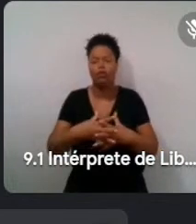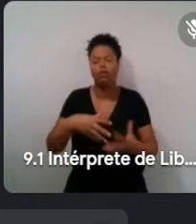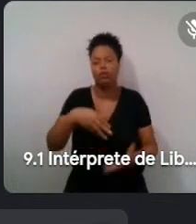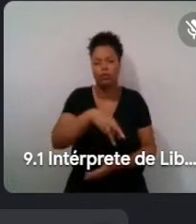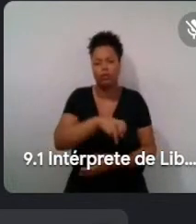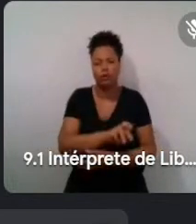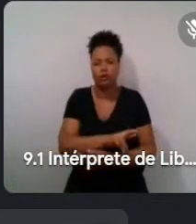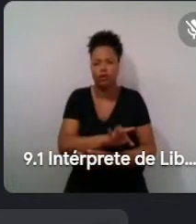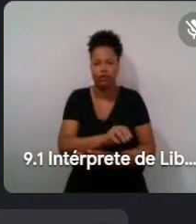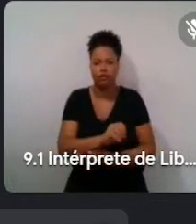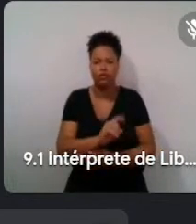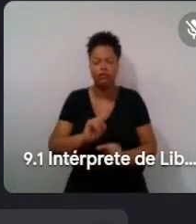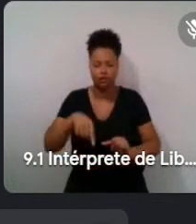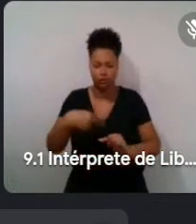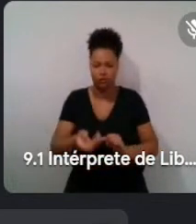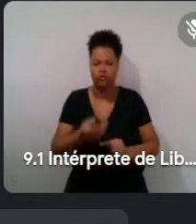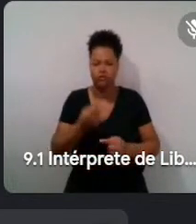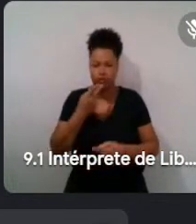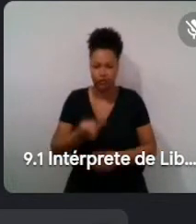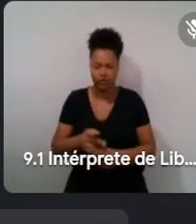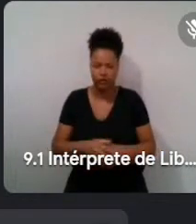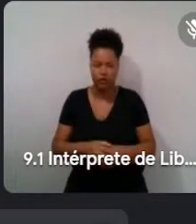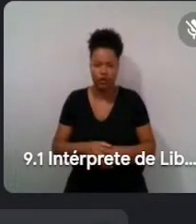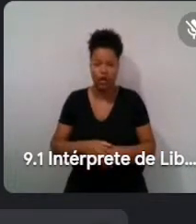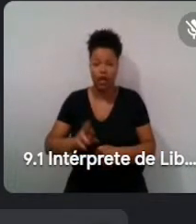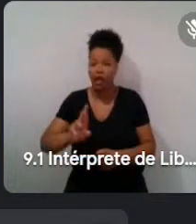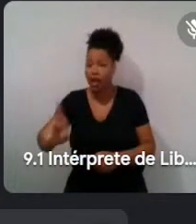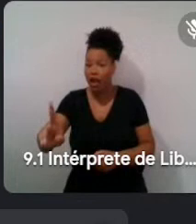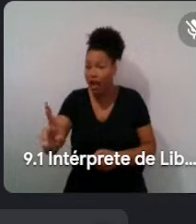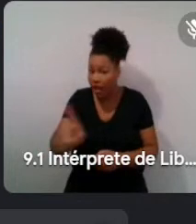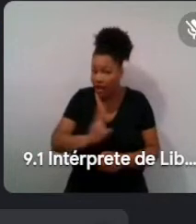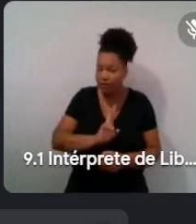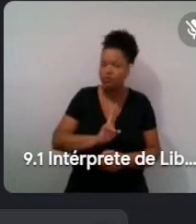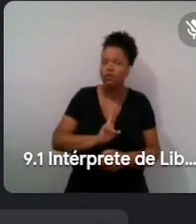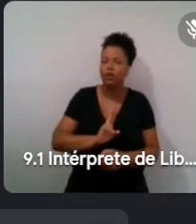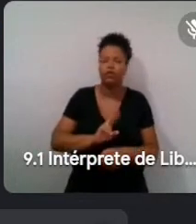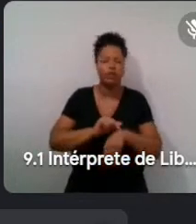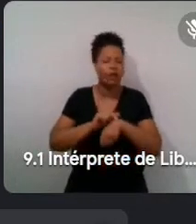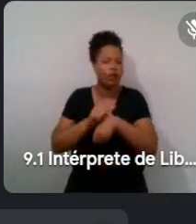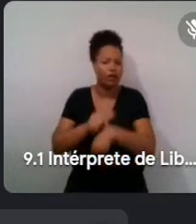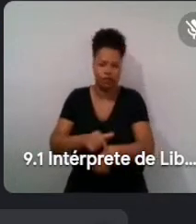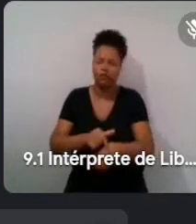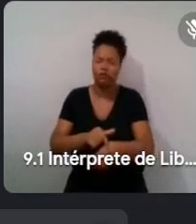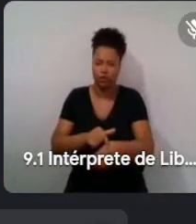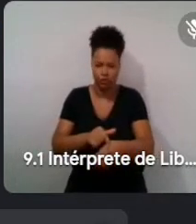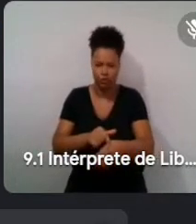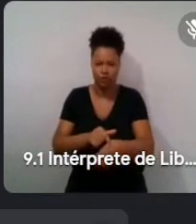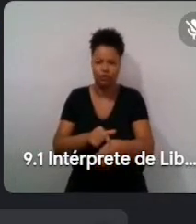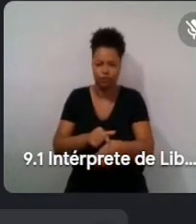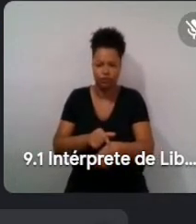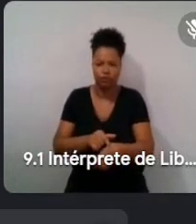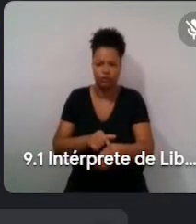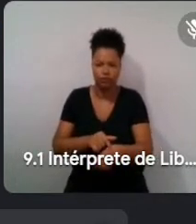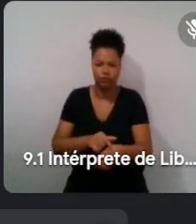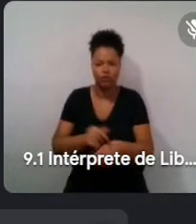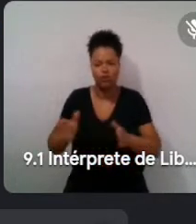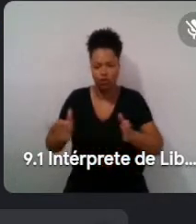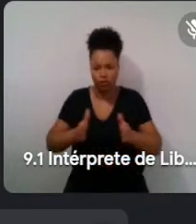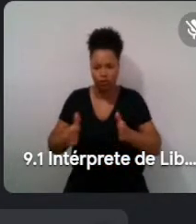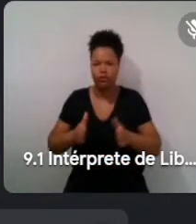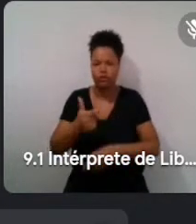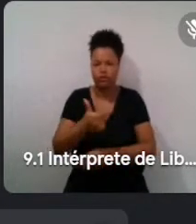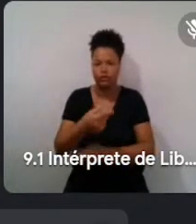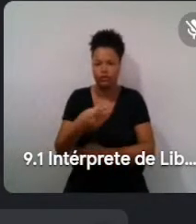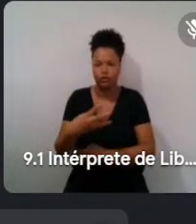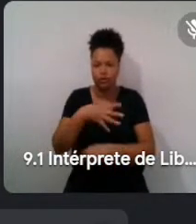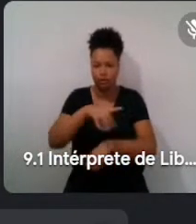pontuar, efetivamente veio uma resposta dentro, imediatamente veio uma resposta dentro do prazo de 24